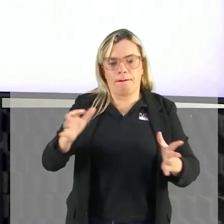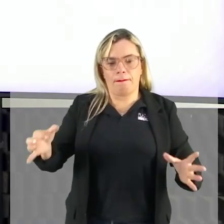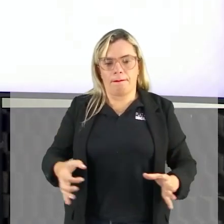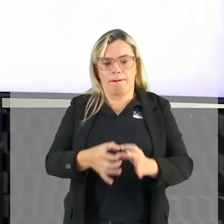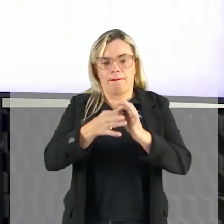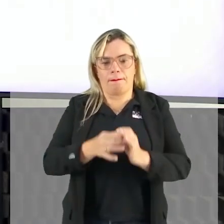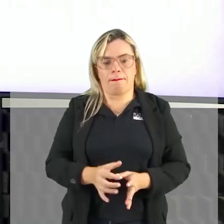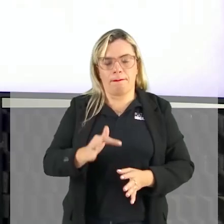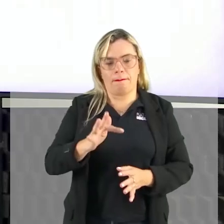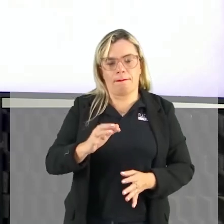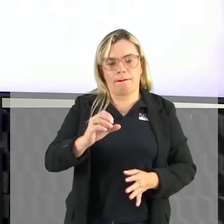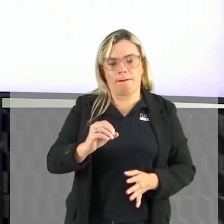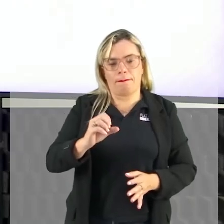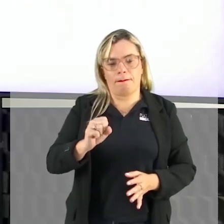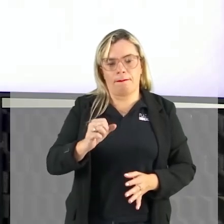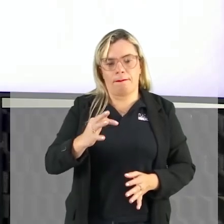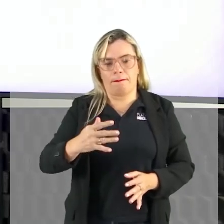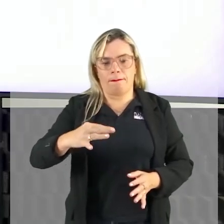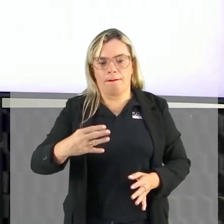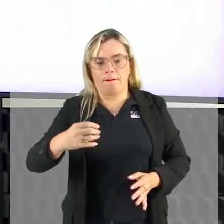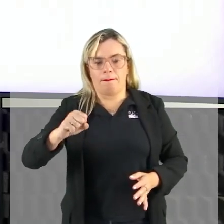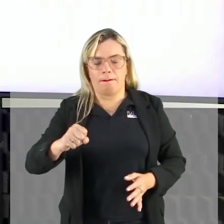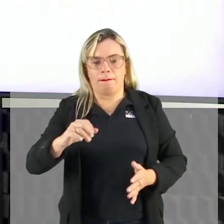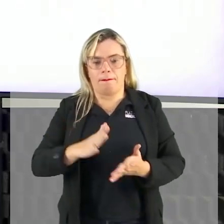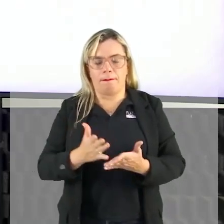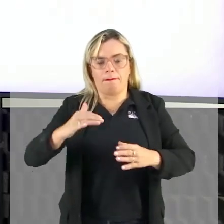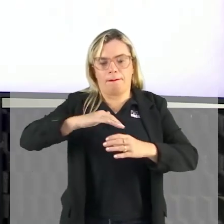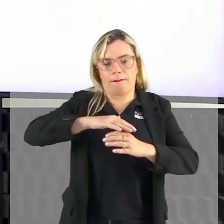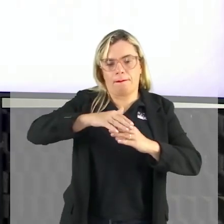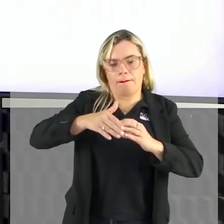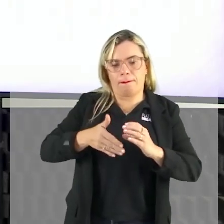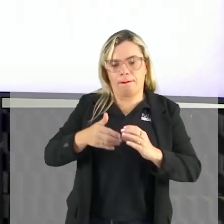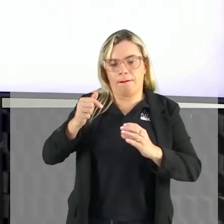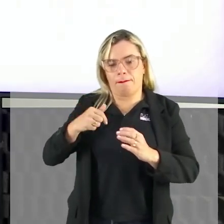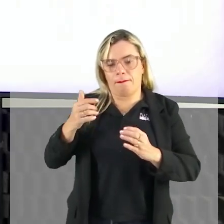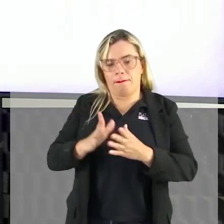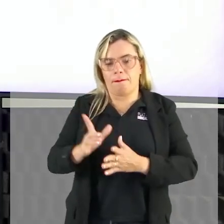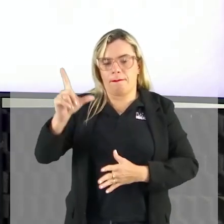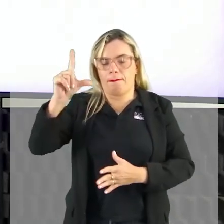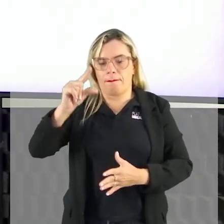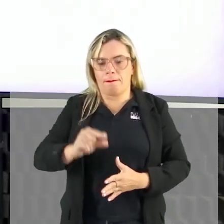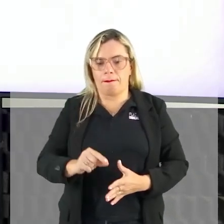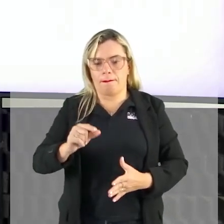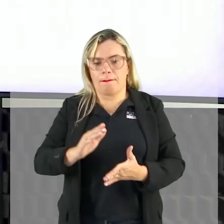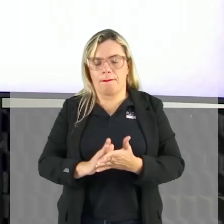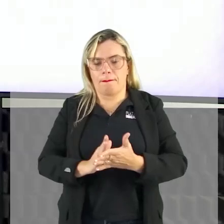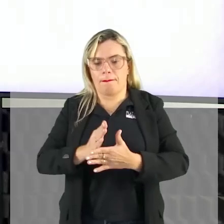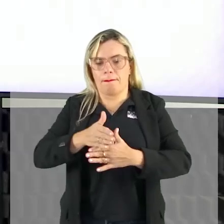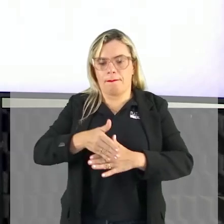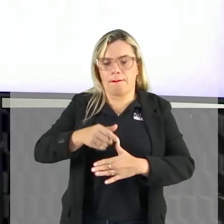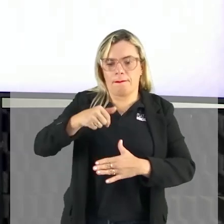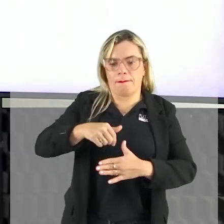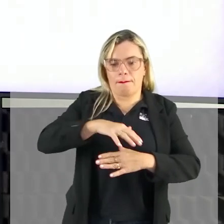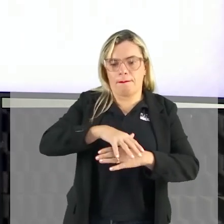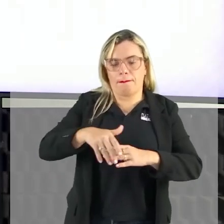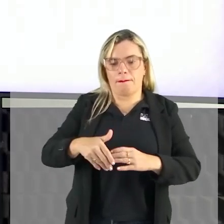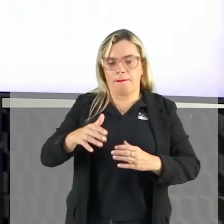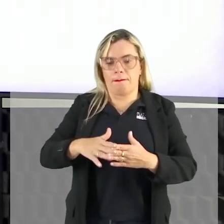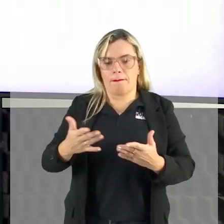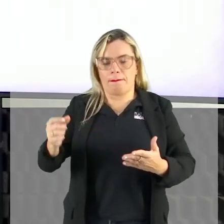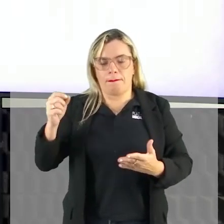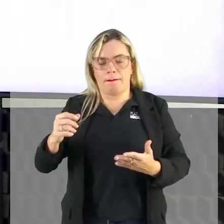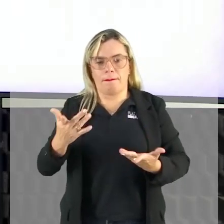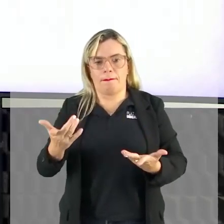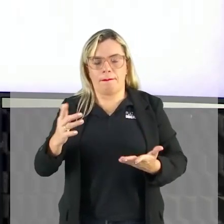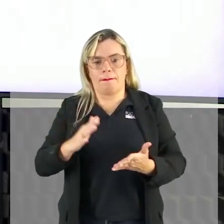da membrana plasmática. E aí, qual é a consequência? Reduz a permeabilidade da membrana plasmática, né?